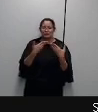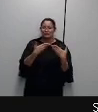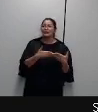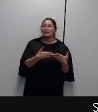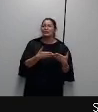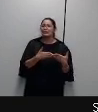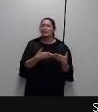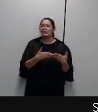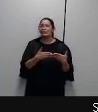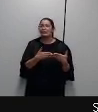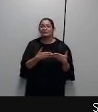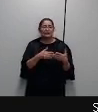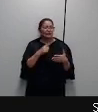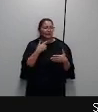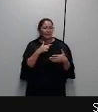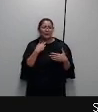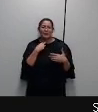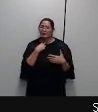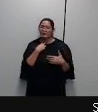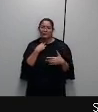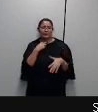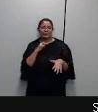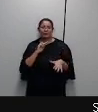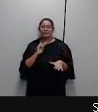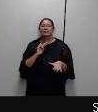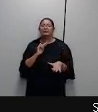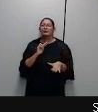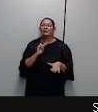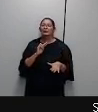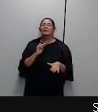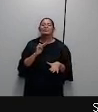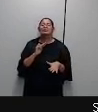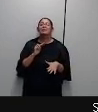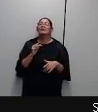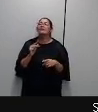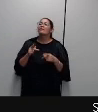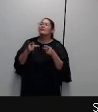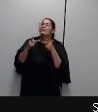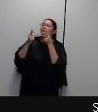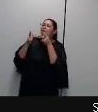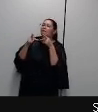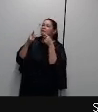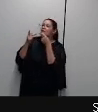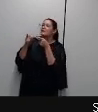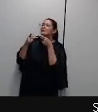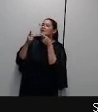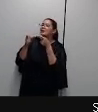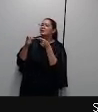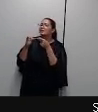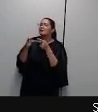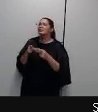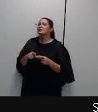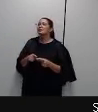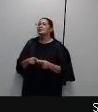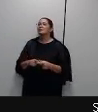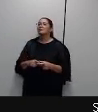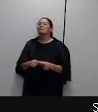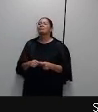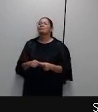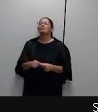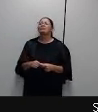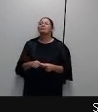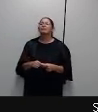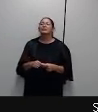inadimissível extraordinário quando não ventilada na decisão recorrida a questão Federal suscitada é o termo do